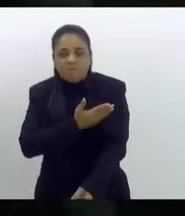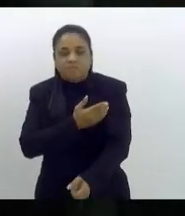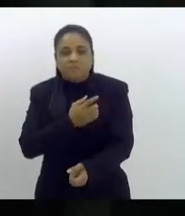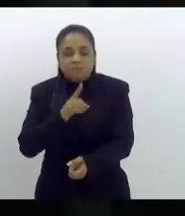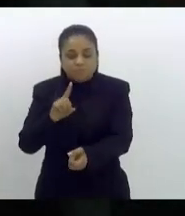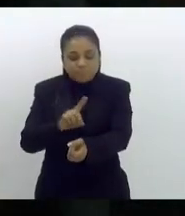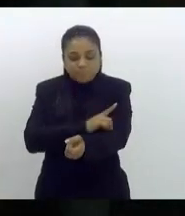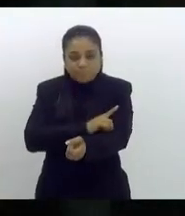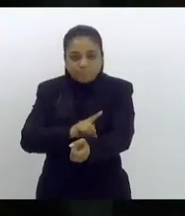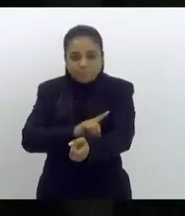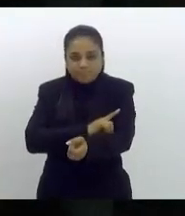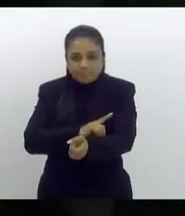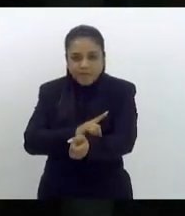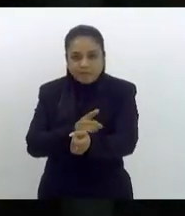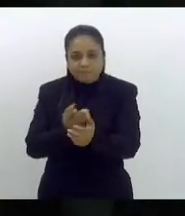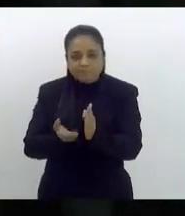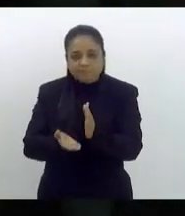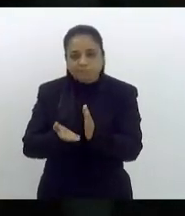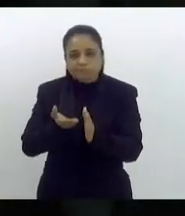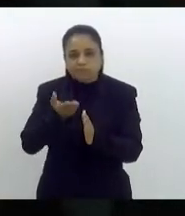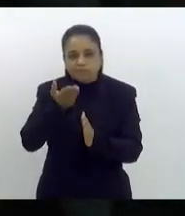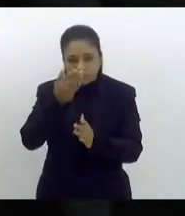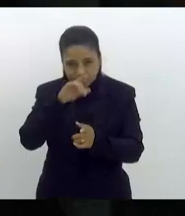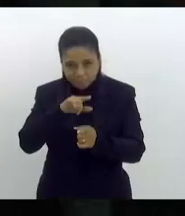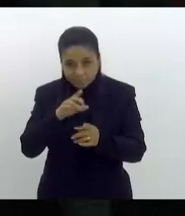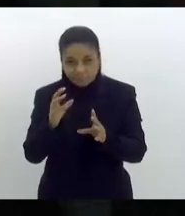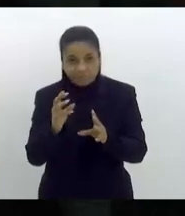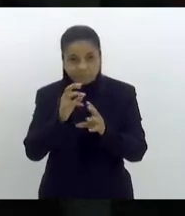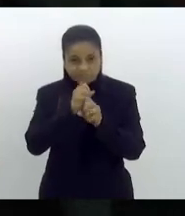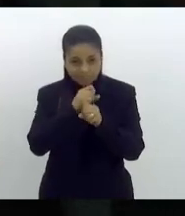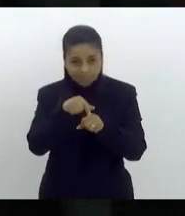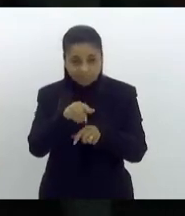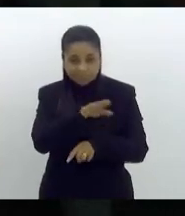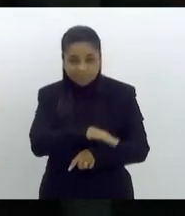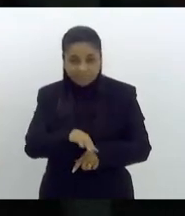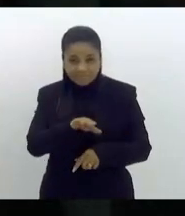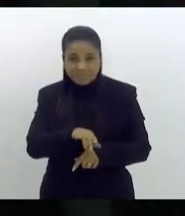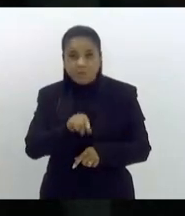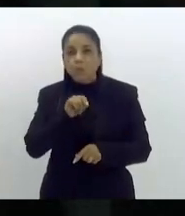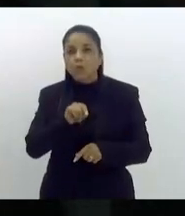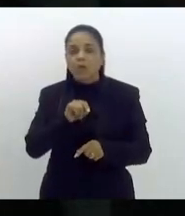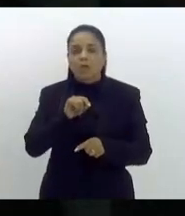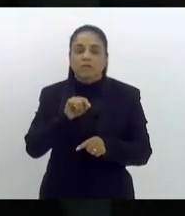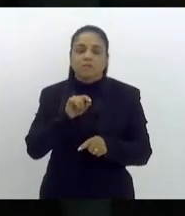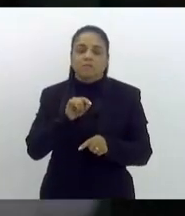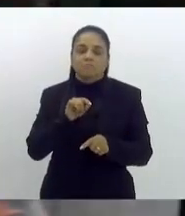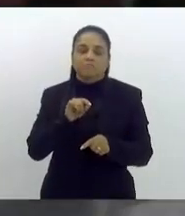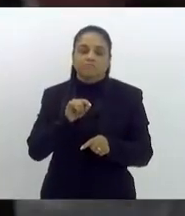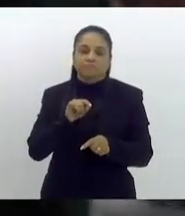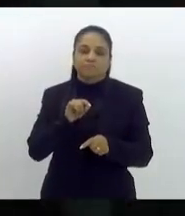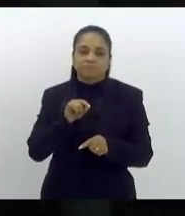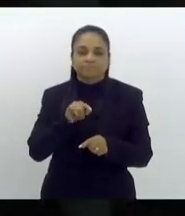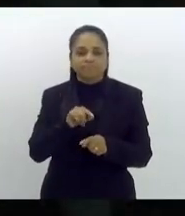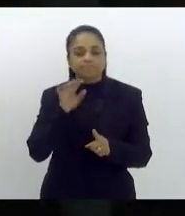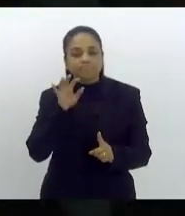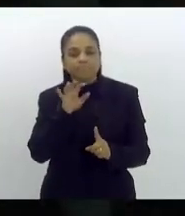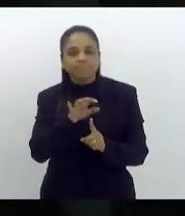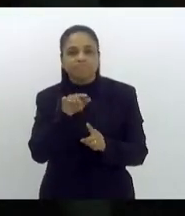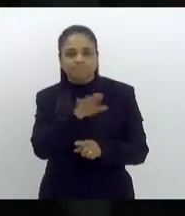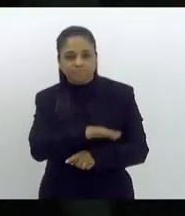diabetes o que que gera nessas crianças hipertensão e diabetes